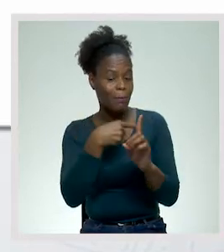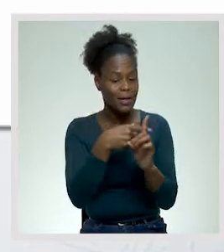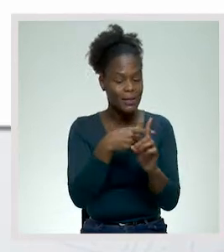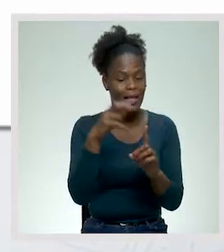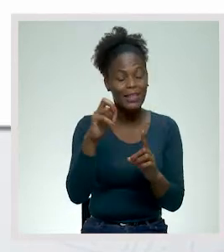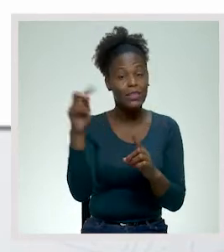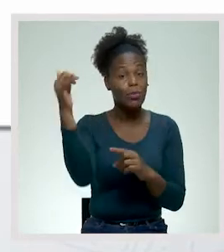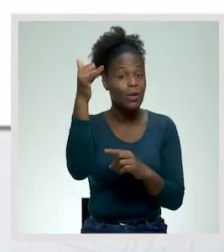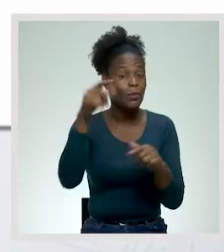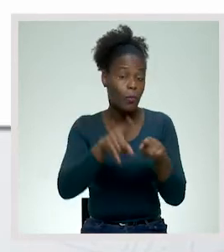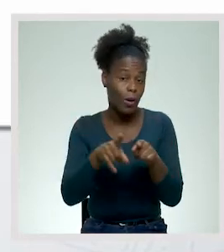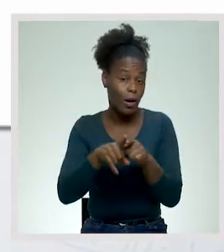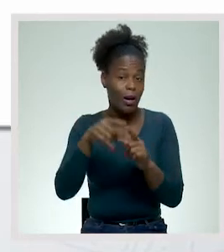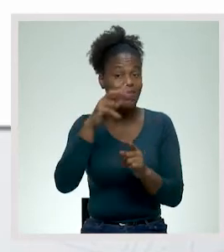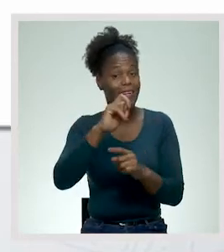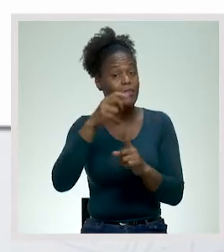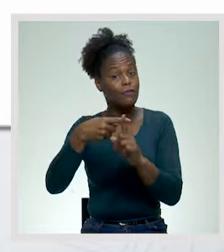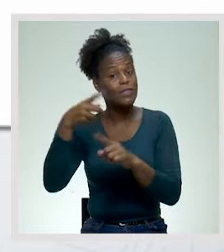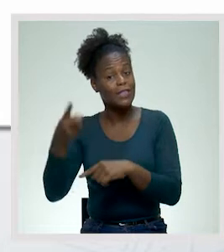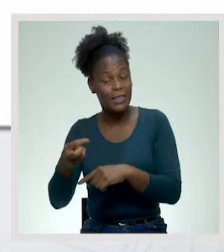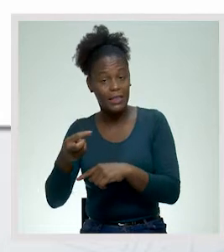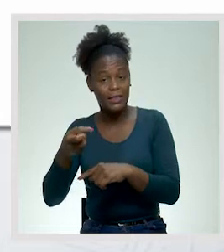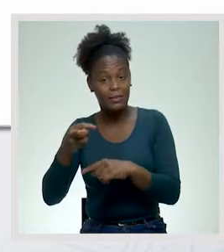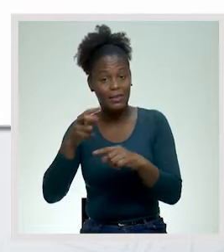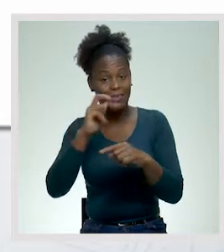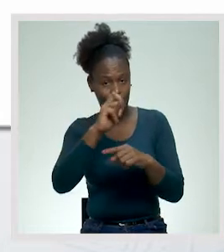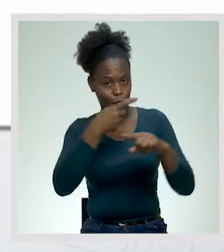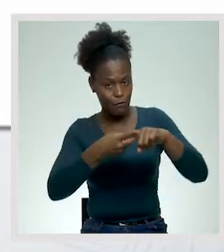3 ao quadrado, 3 vezes 3 dá 9.